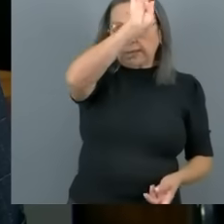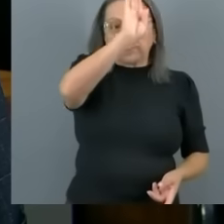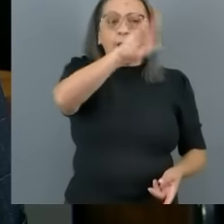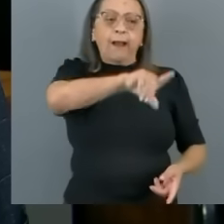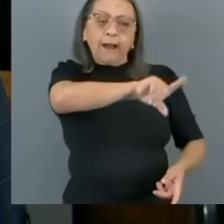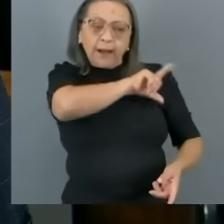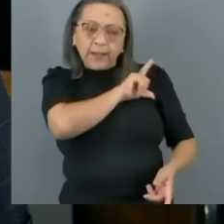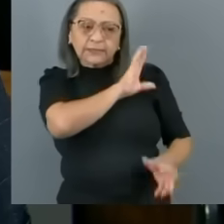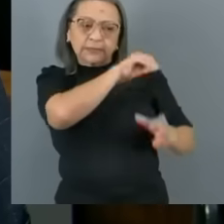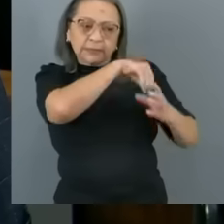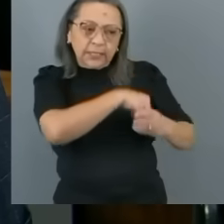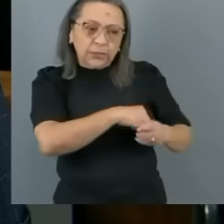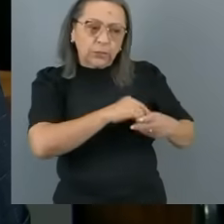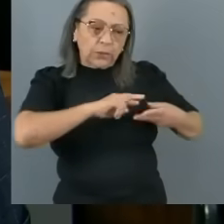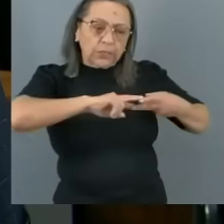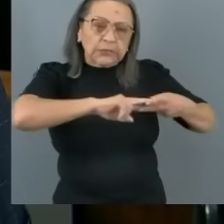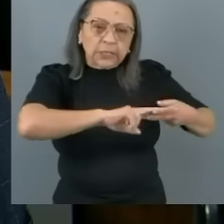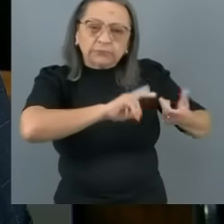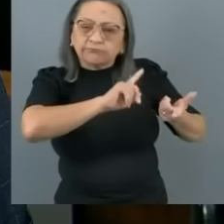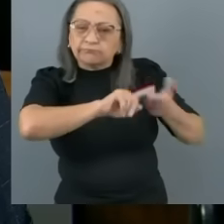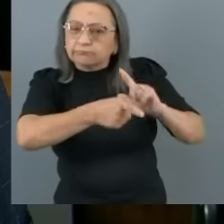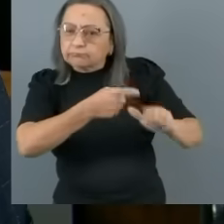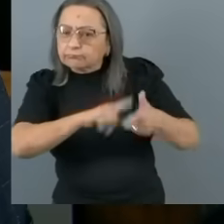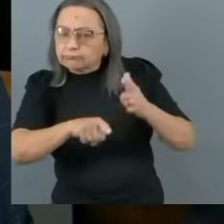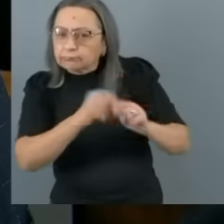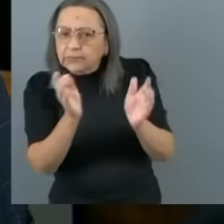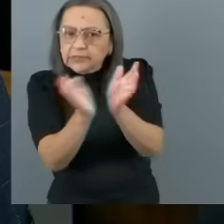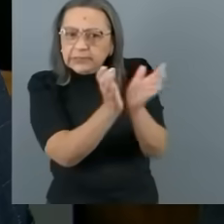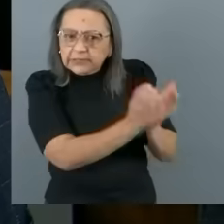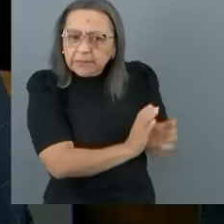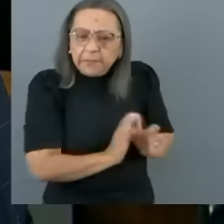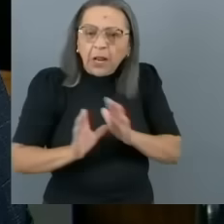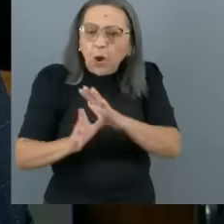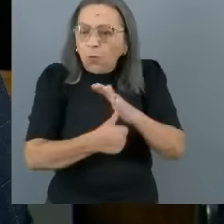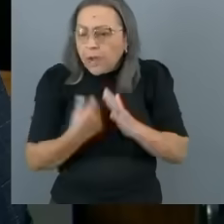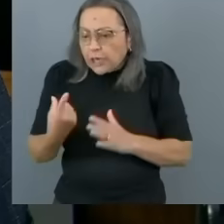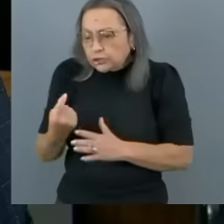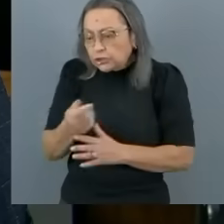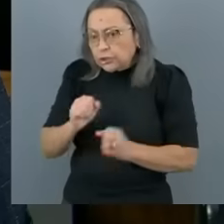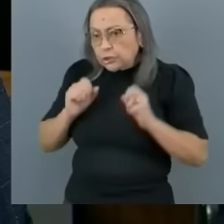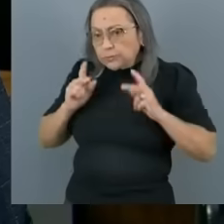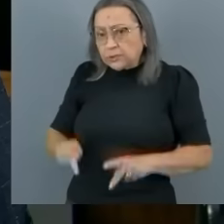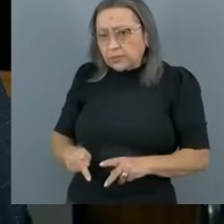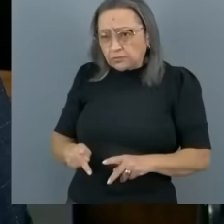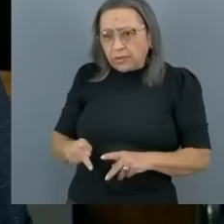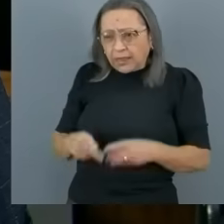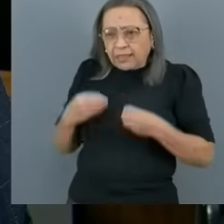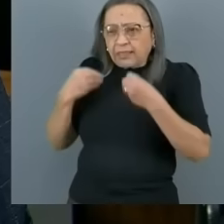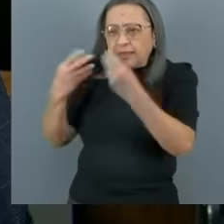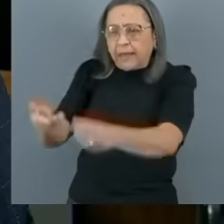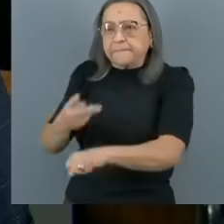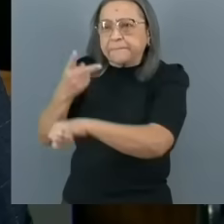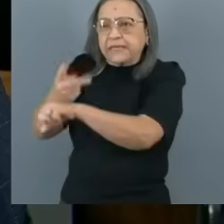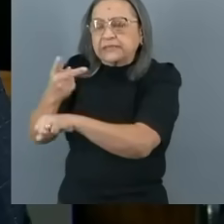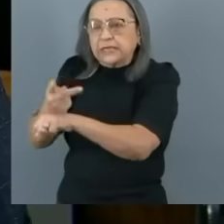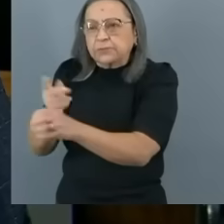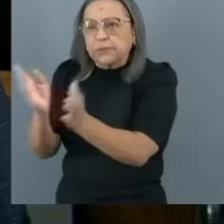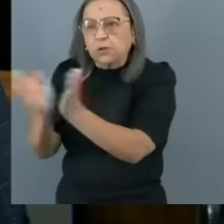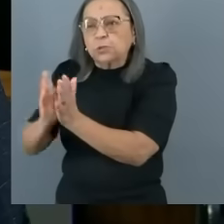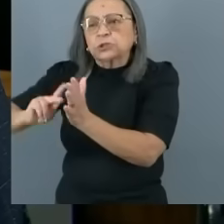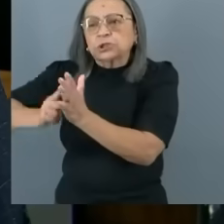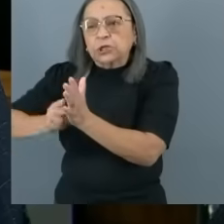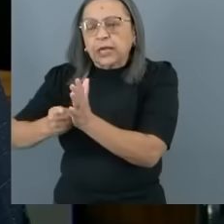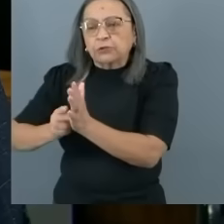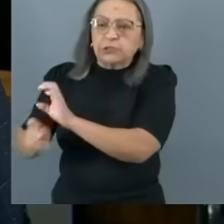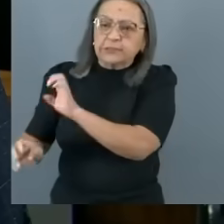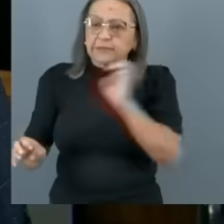INSS para roubar aposentados e presentear sindicatos de esquerda que estão nas ruas